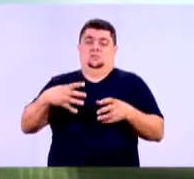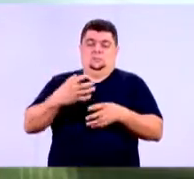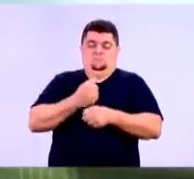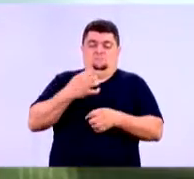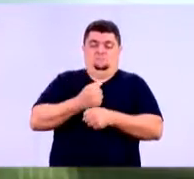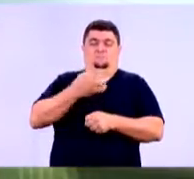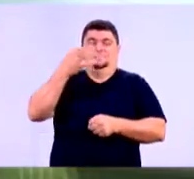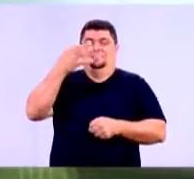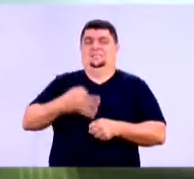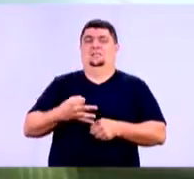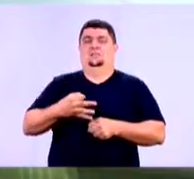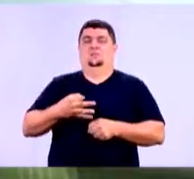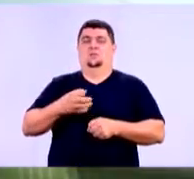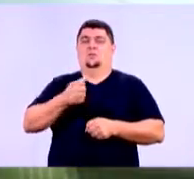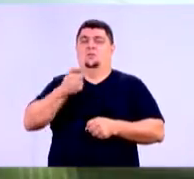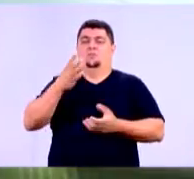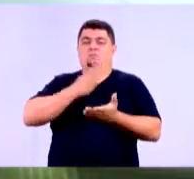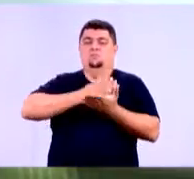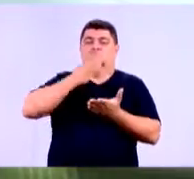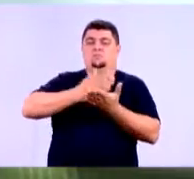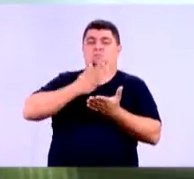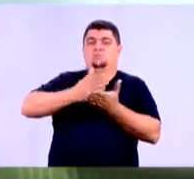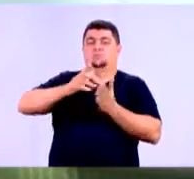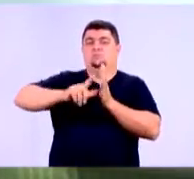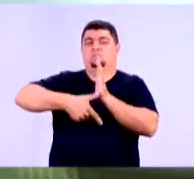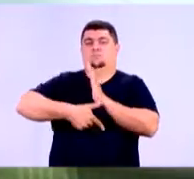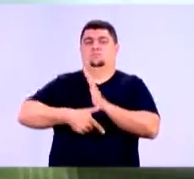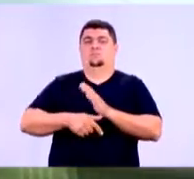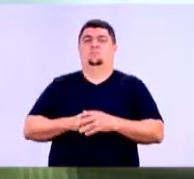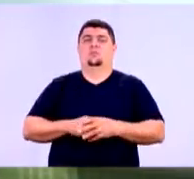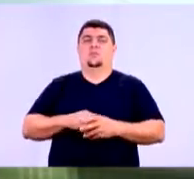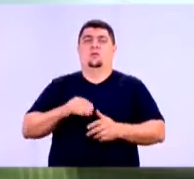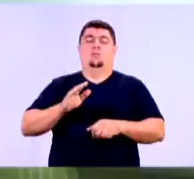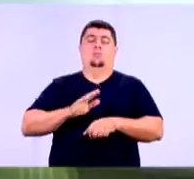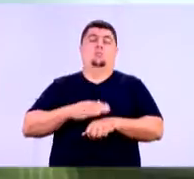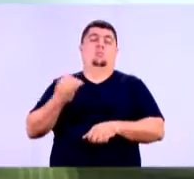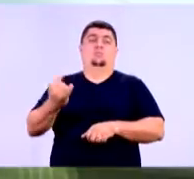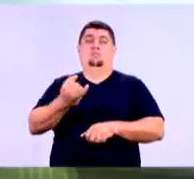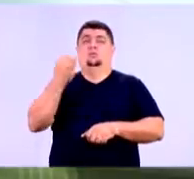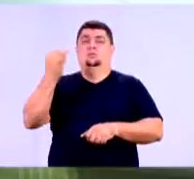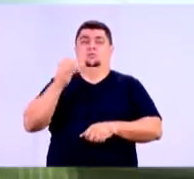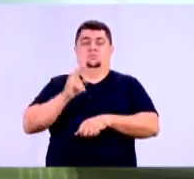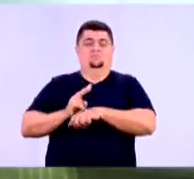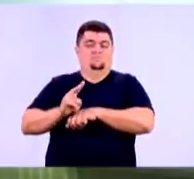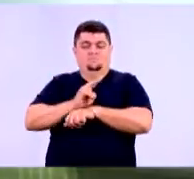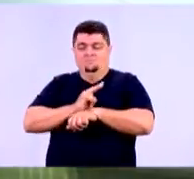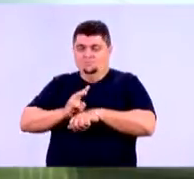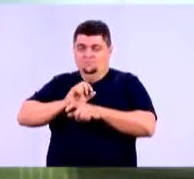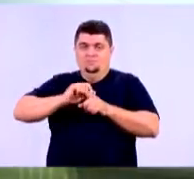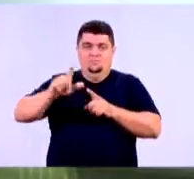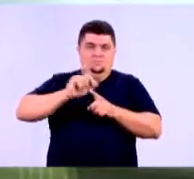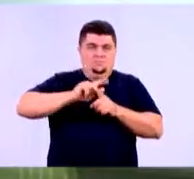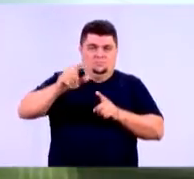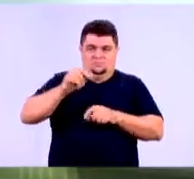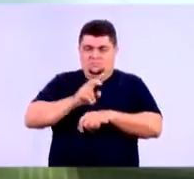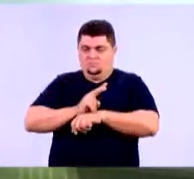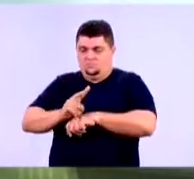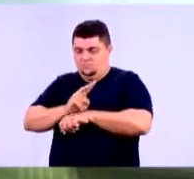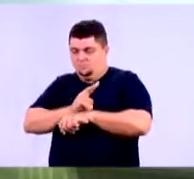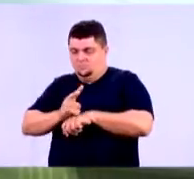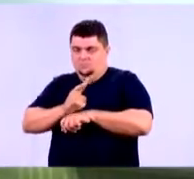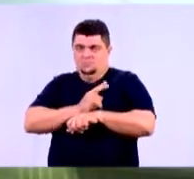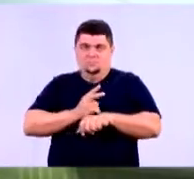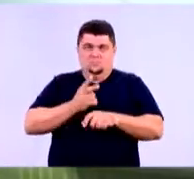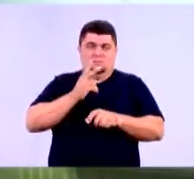quais são aqueles seus parcelamentos que estão em atraso. É muito importante fazer um controle mensal dessa inadimplência e